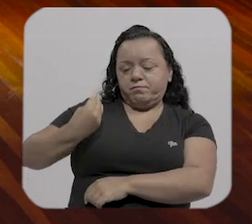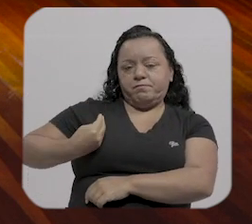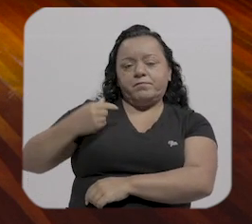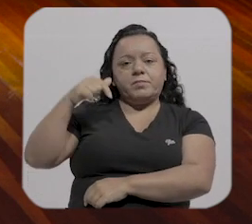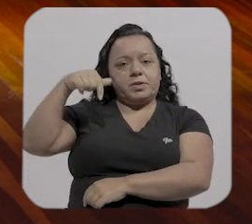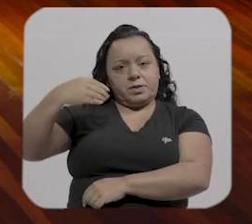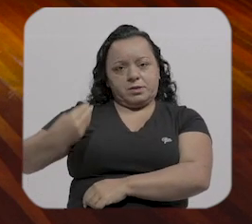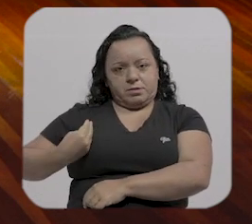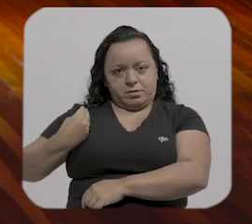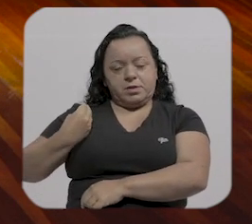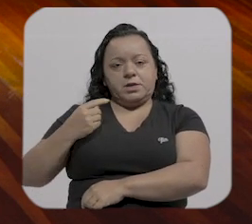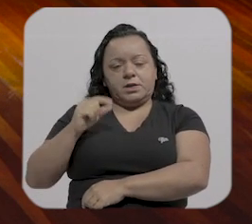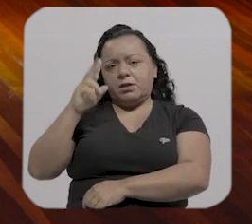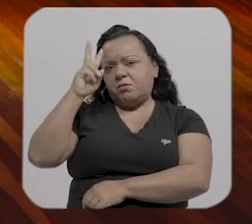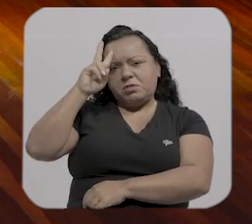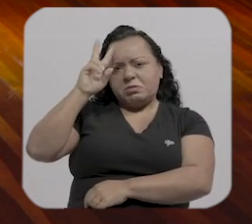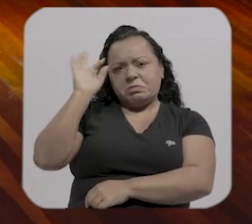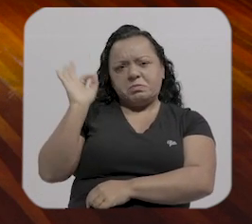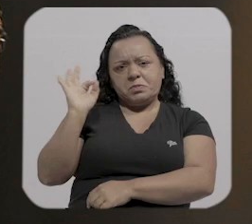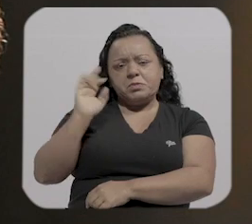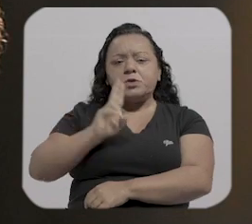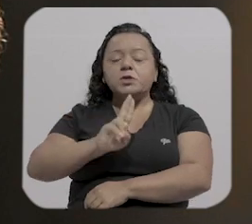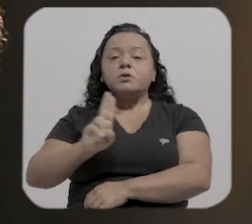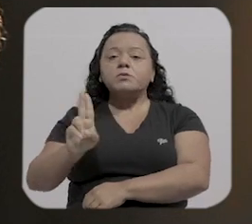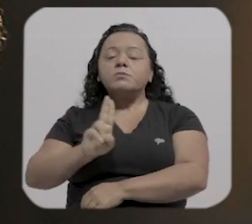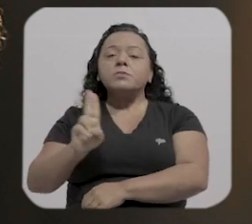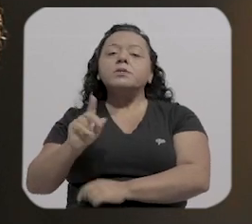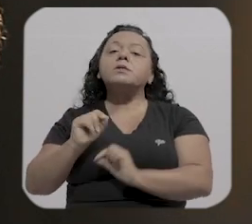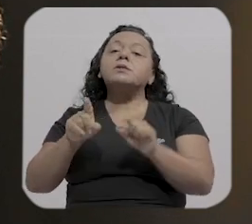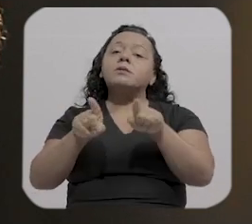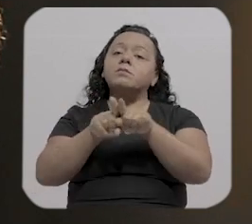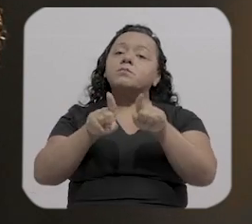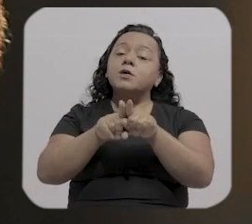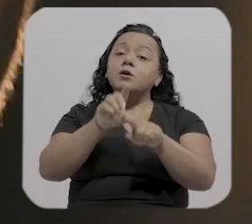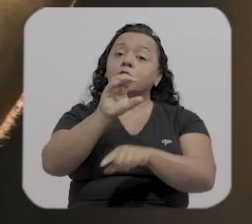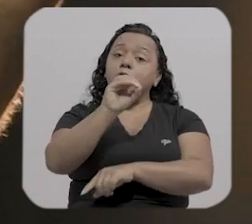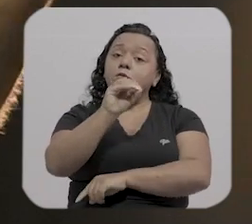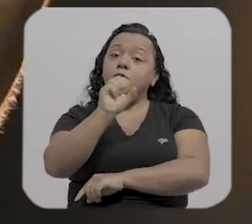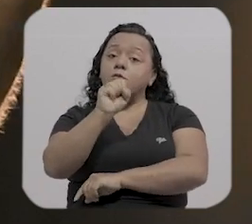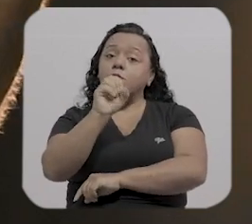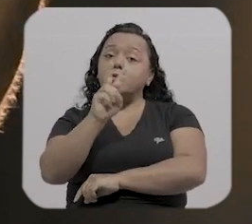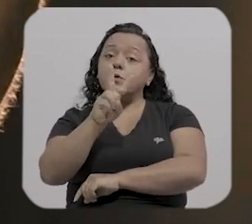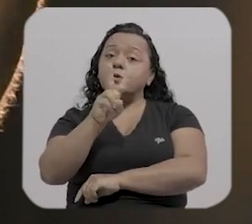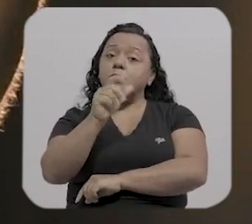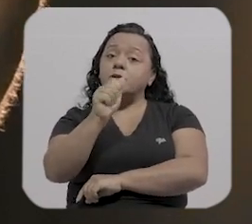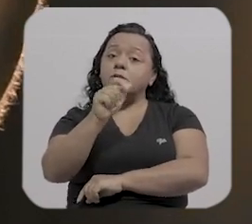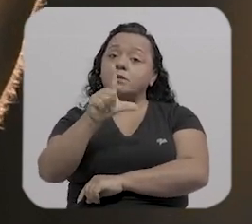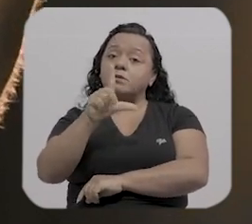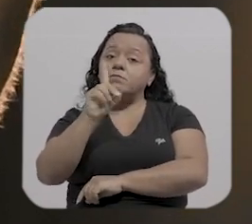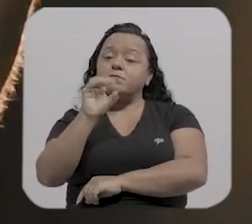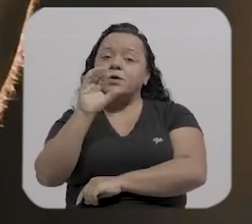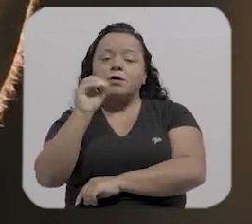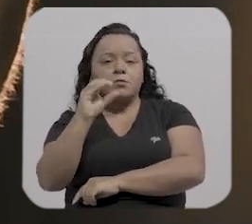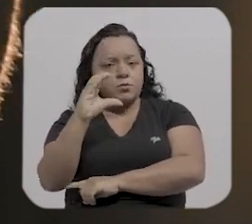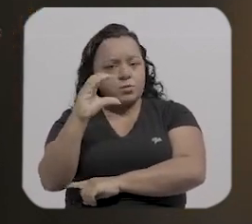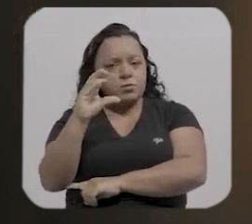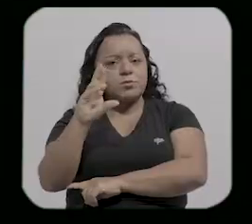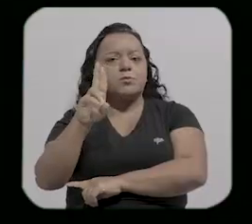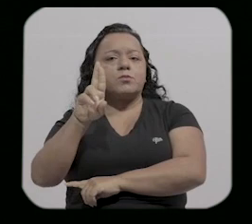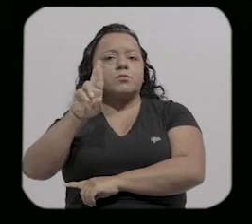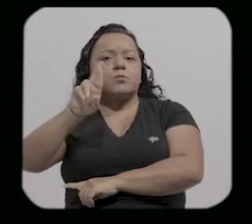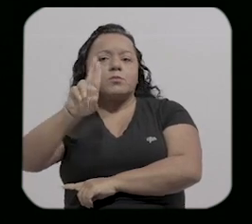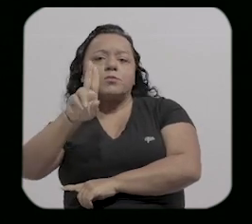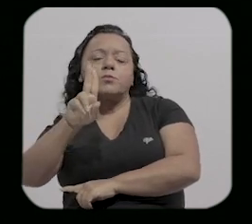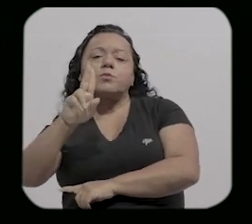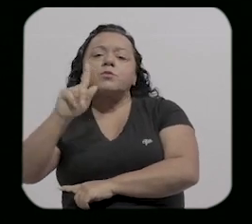teve um amazonense que esteve aqui, que eu não lembro o nome dele agora, teve também o Oswaldo Cruz, ele fez fotografias aqui